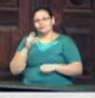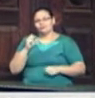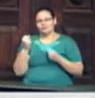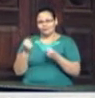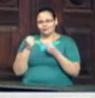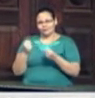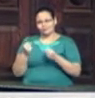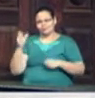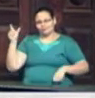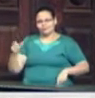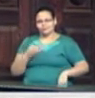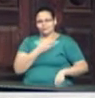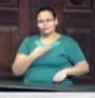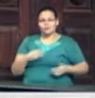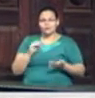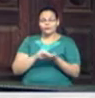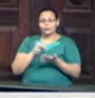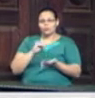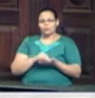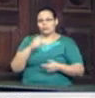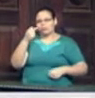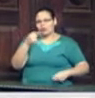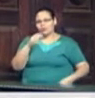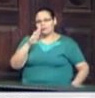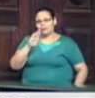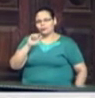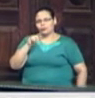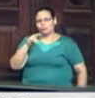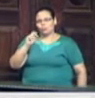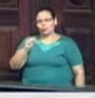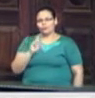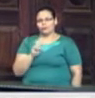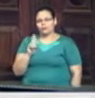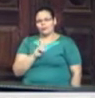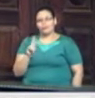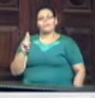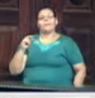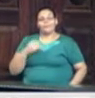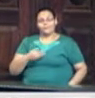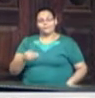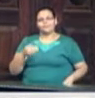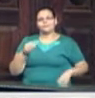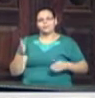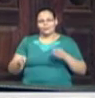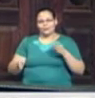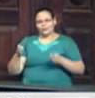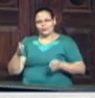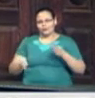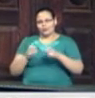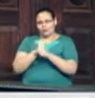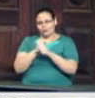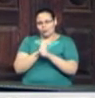Executivo, faltam 7 bilhões de reais para o fechamento do exercício